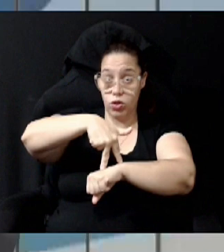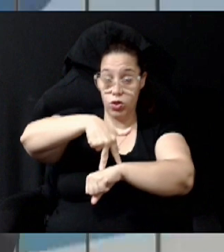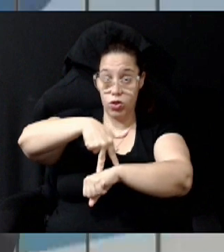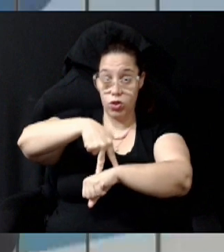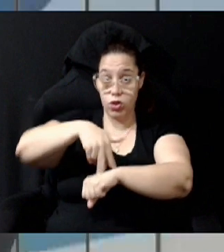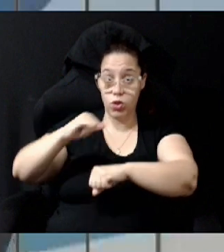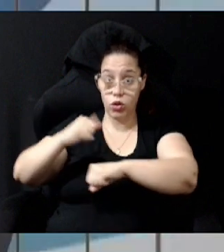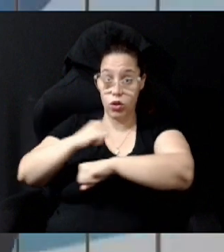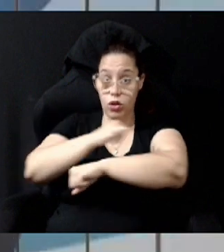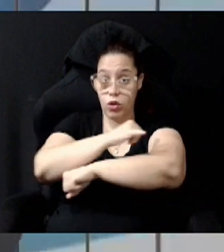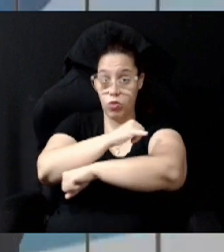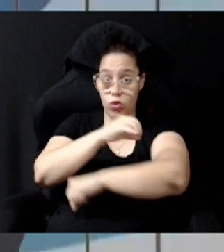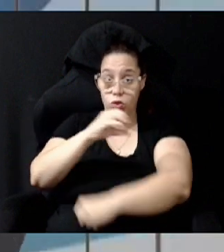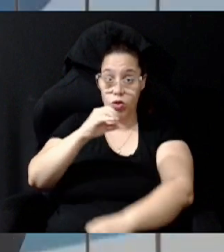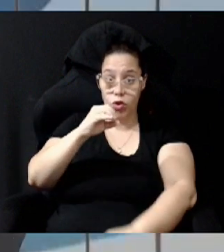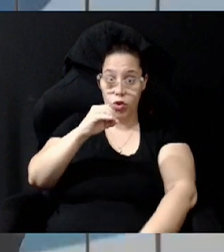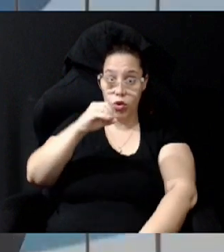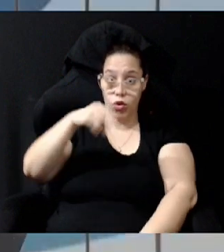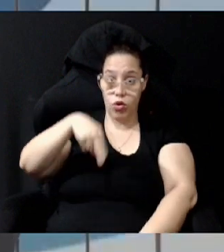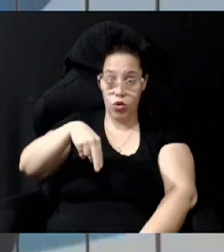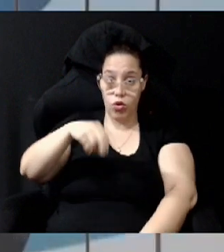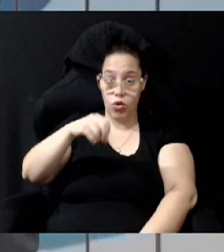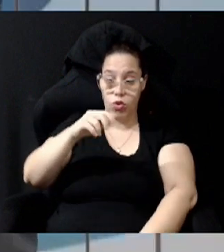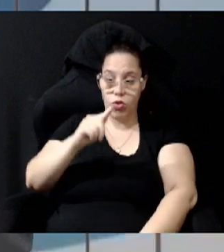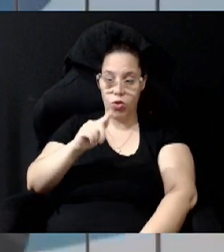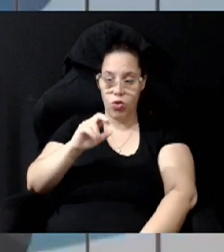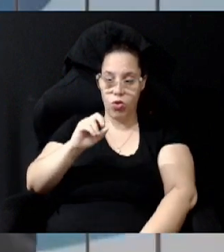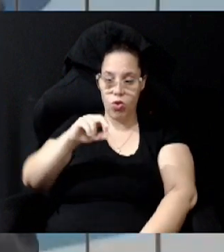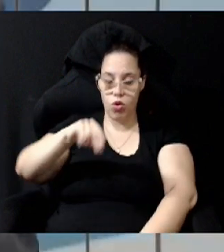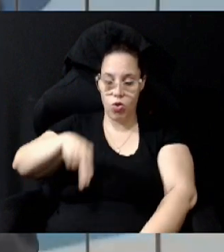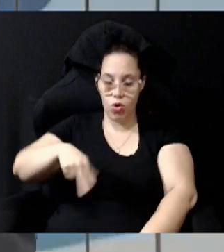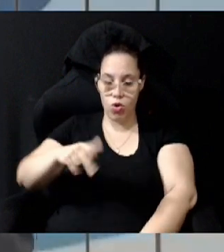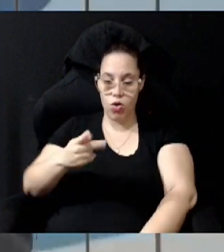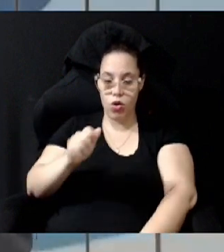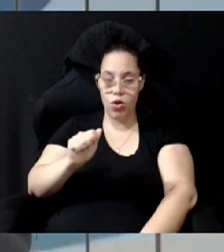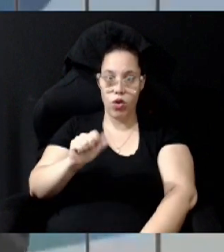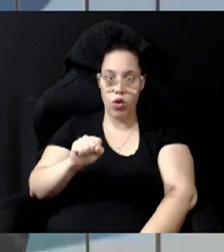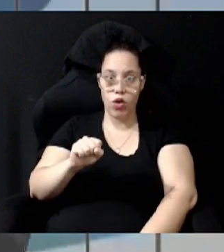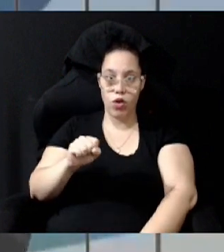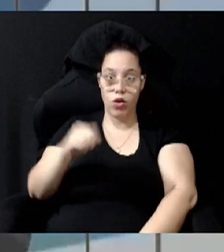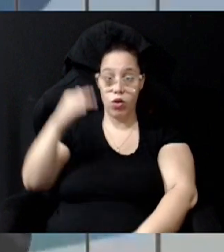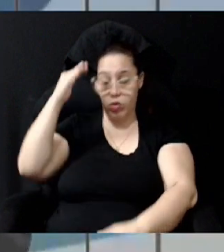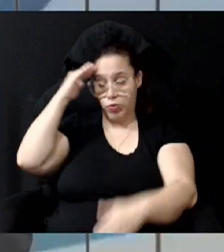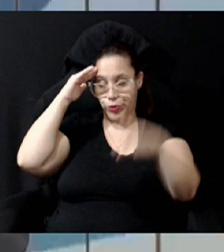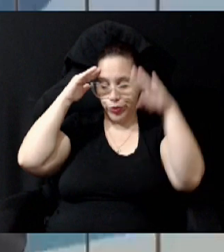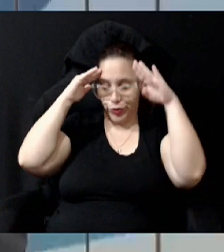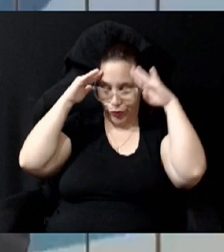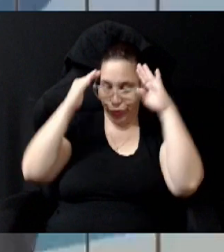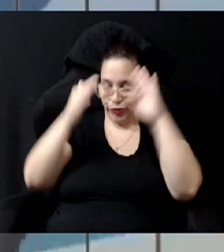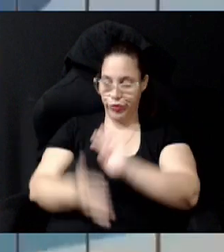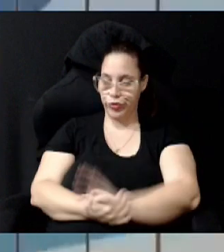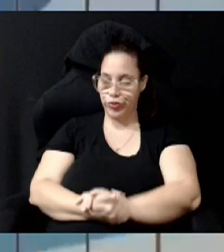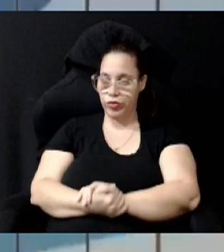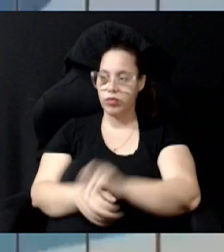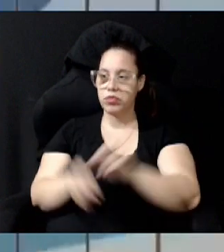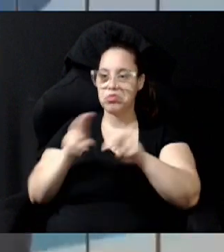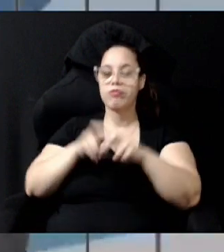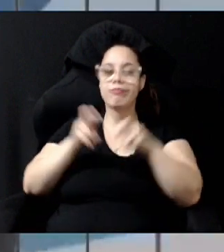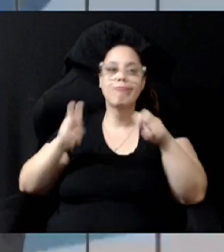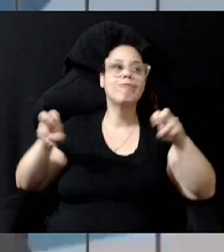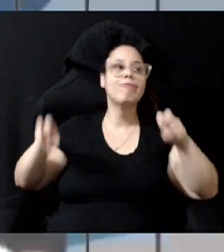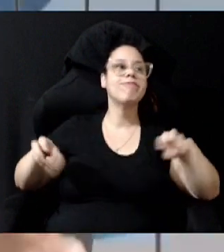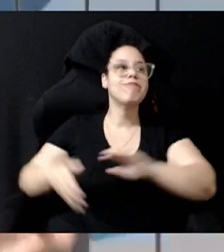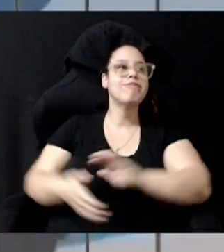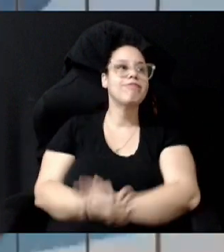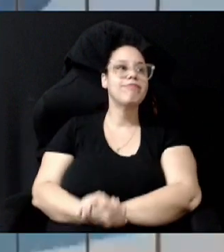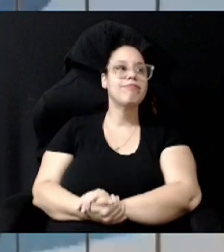Congonhas, dando depoimento, ele em pé e os tenentezinhos lá da aeronáutica sentados. Ele foi humilhado